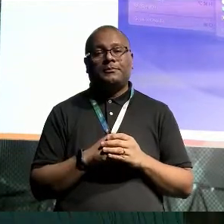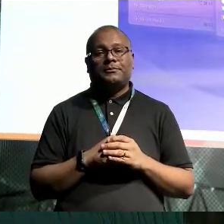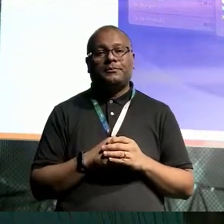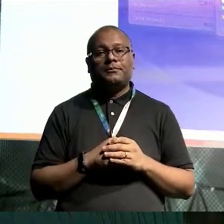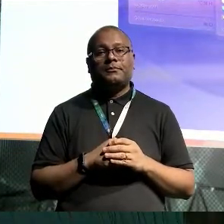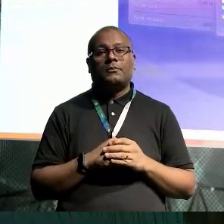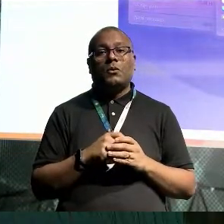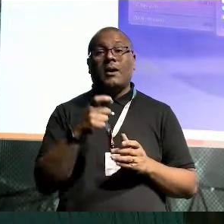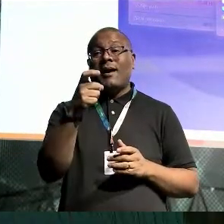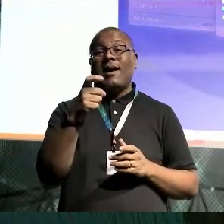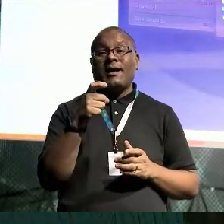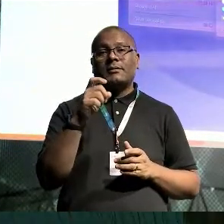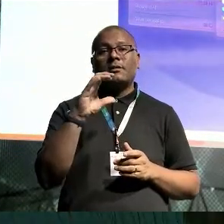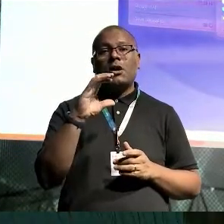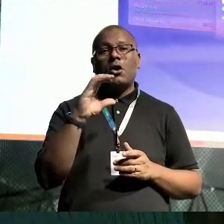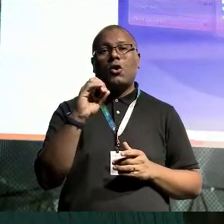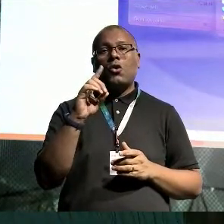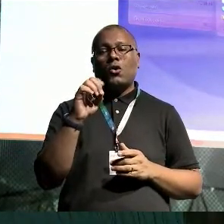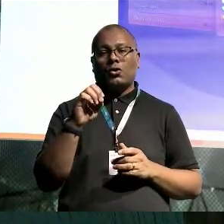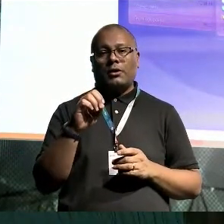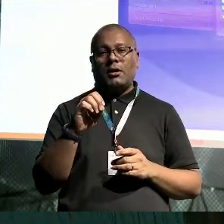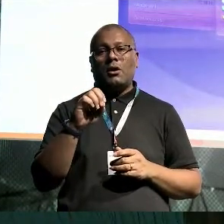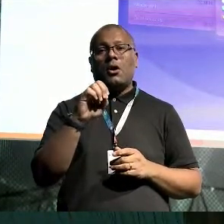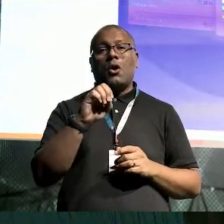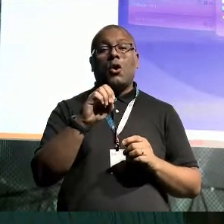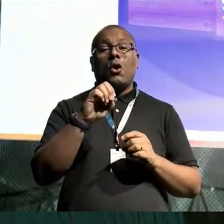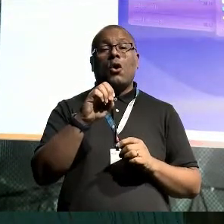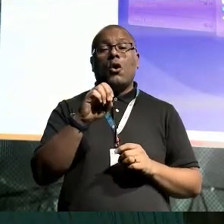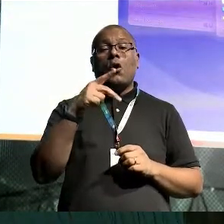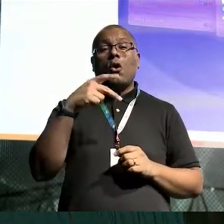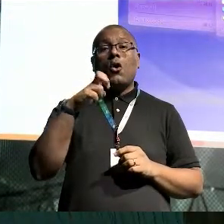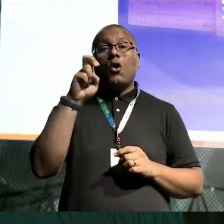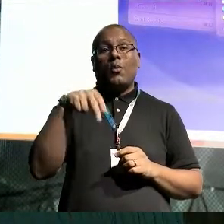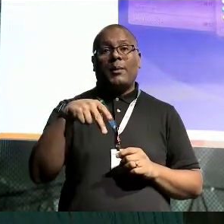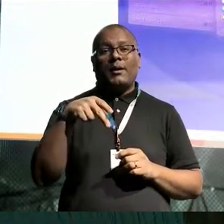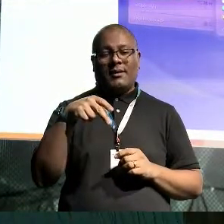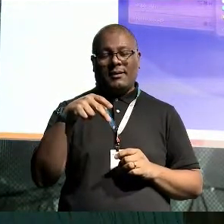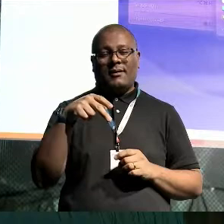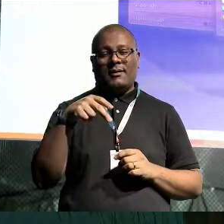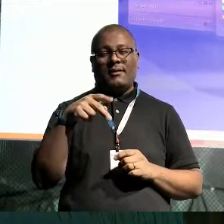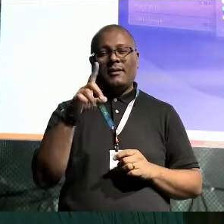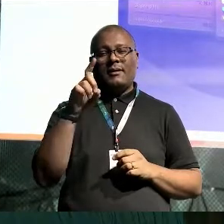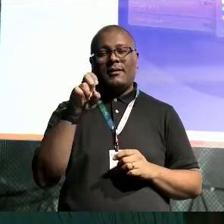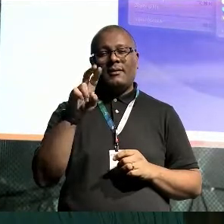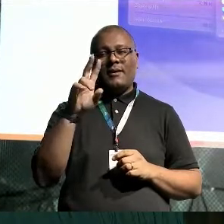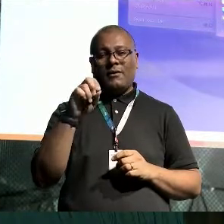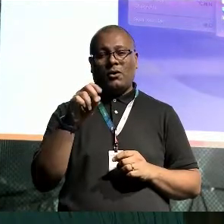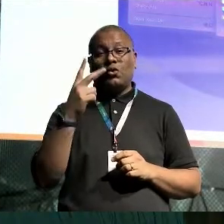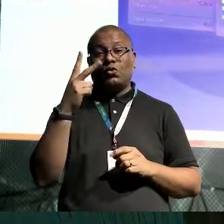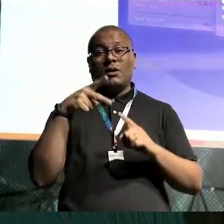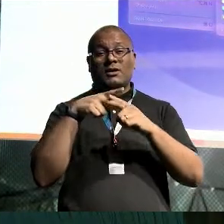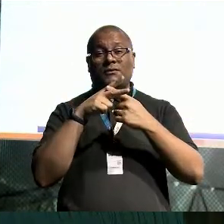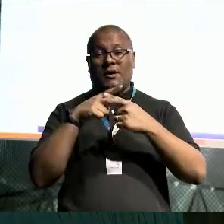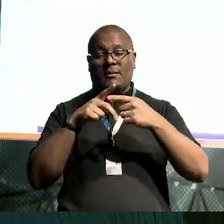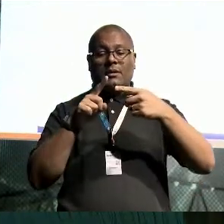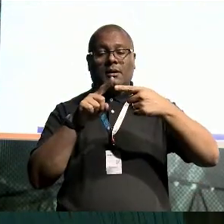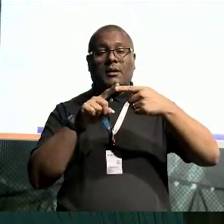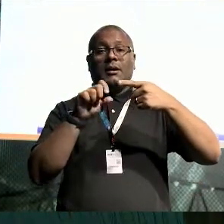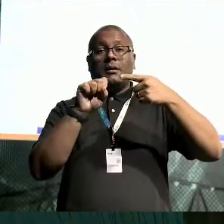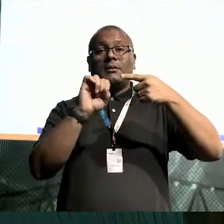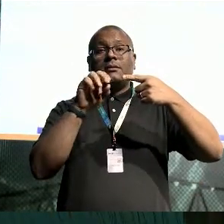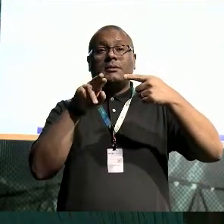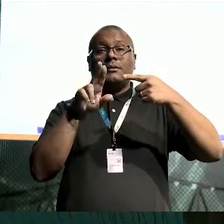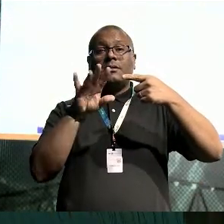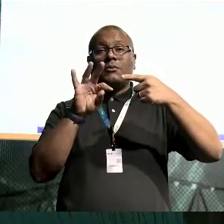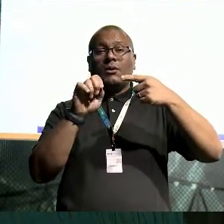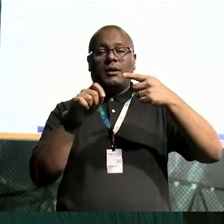ali no Xcode, Open Developer Tool, e eu preciso abrir duas ferramentas, o Simulator e o Accessibility Inspector.